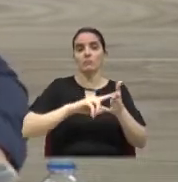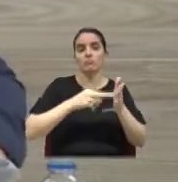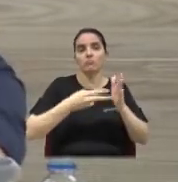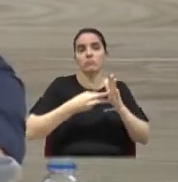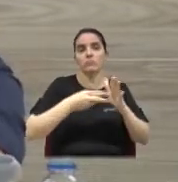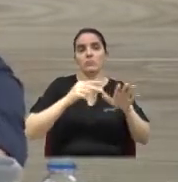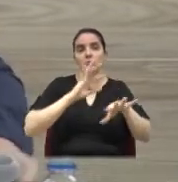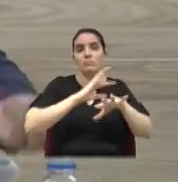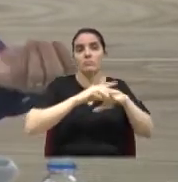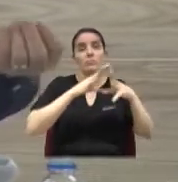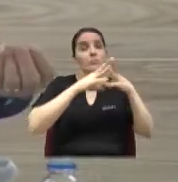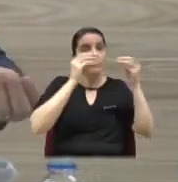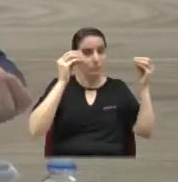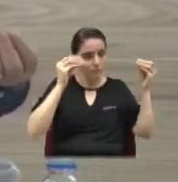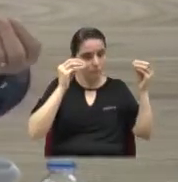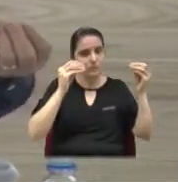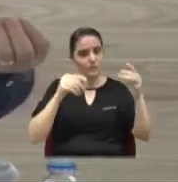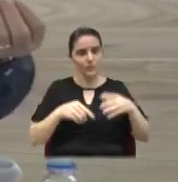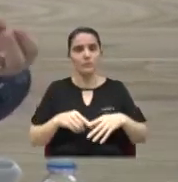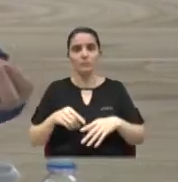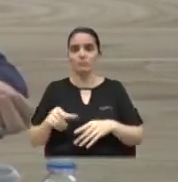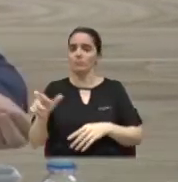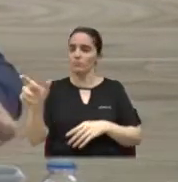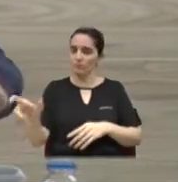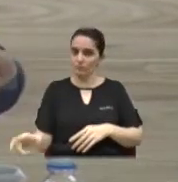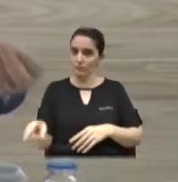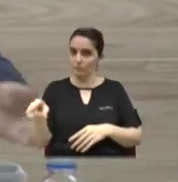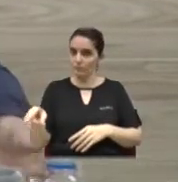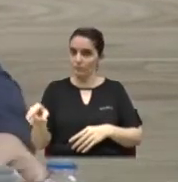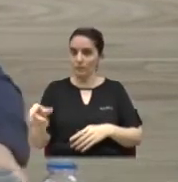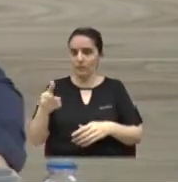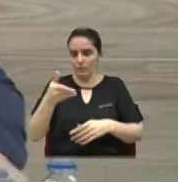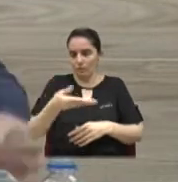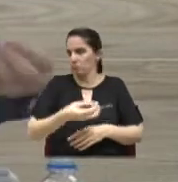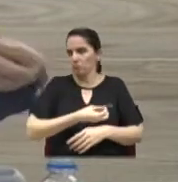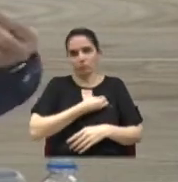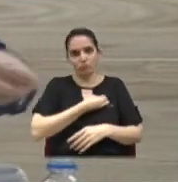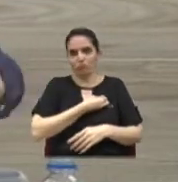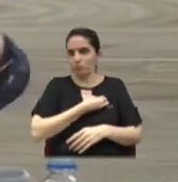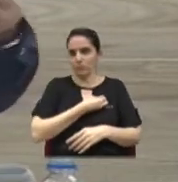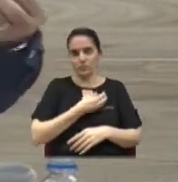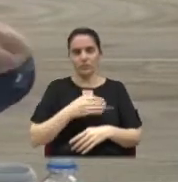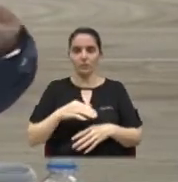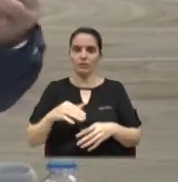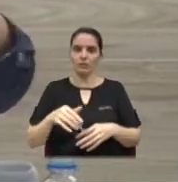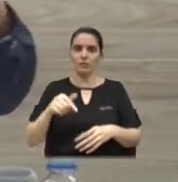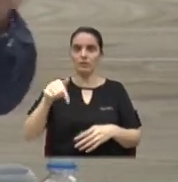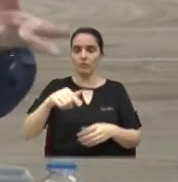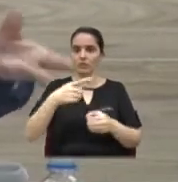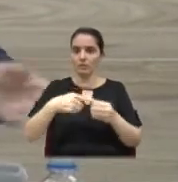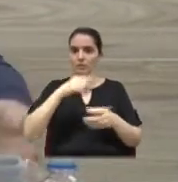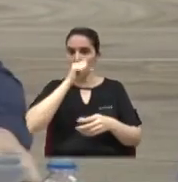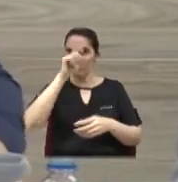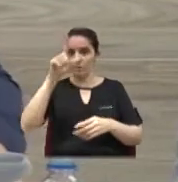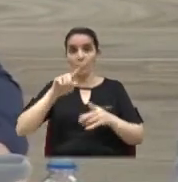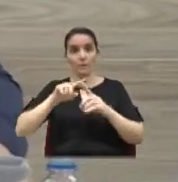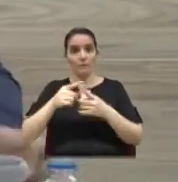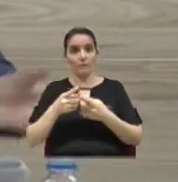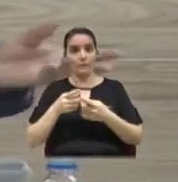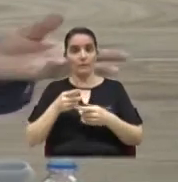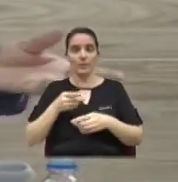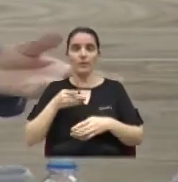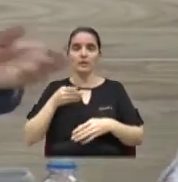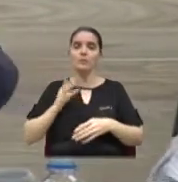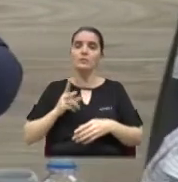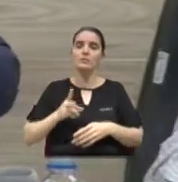importante. Inclusive, mesmo ele não estando aqui como padre, atuando aqui, né, ele continua na